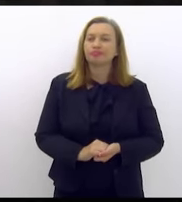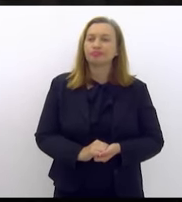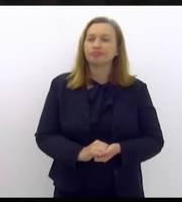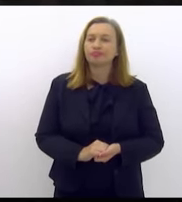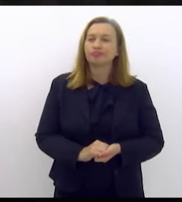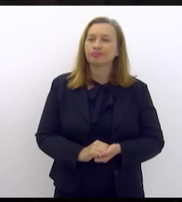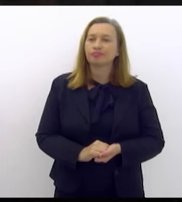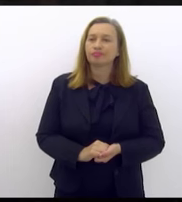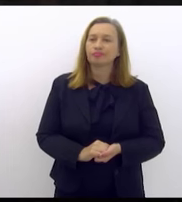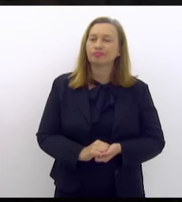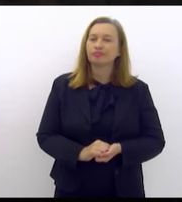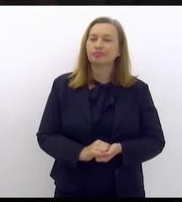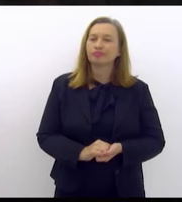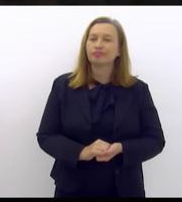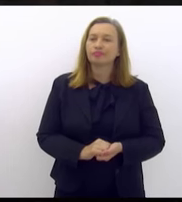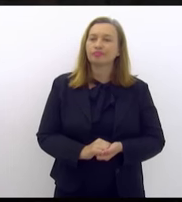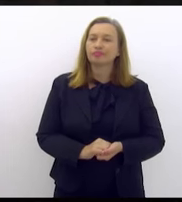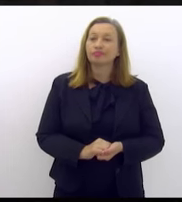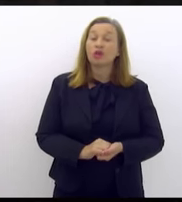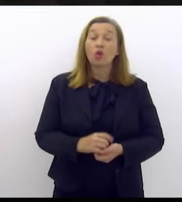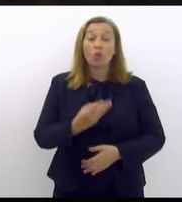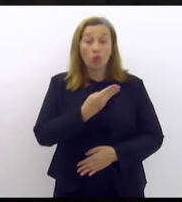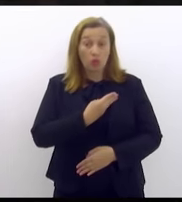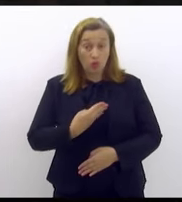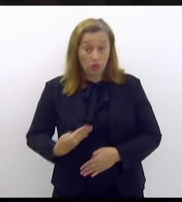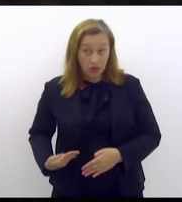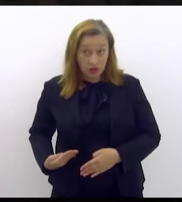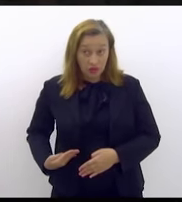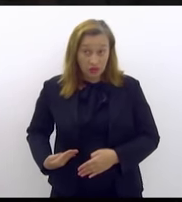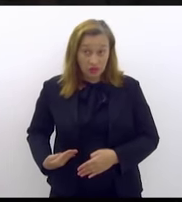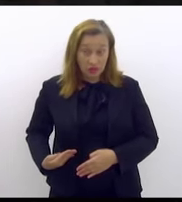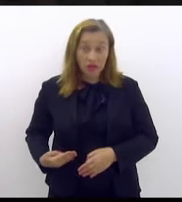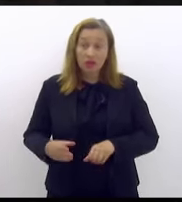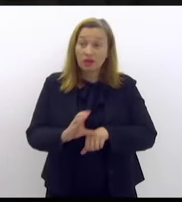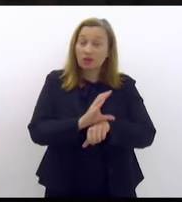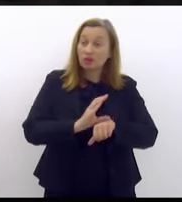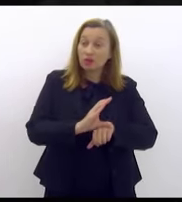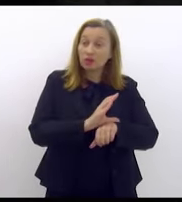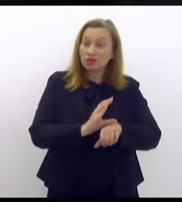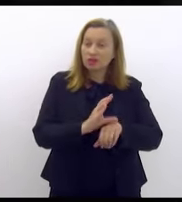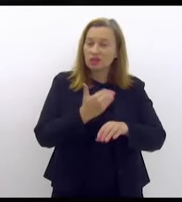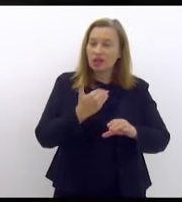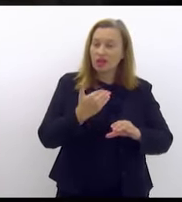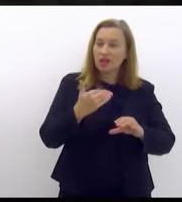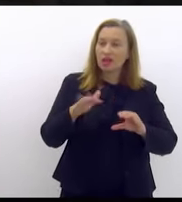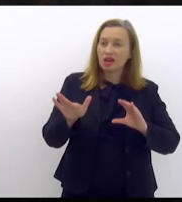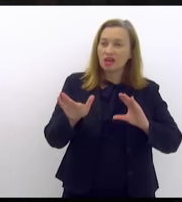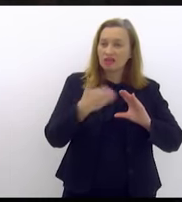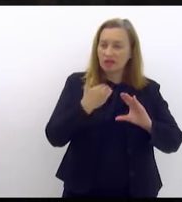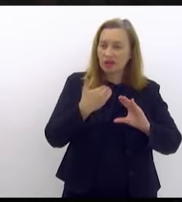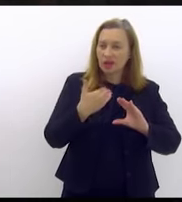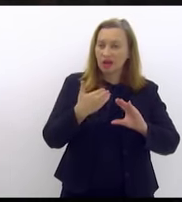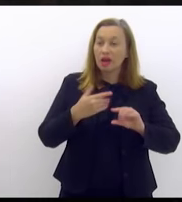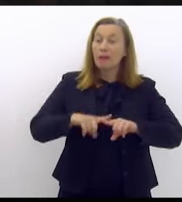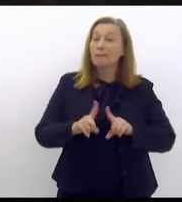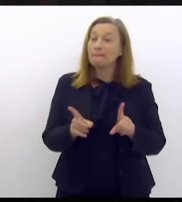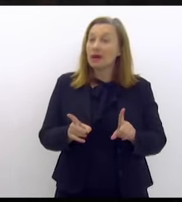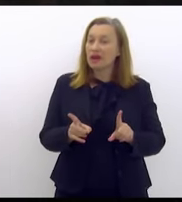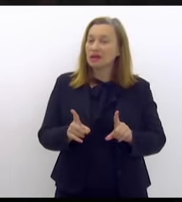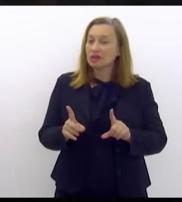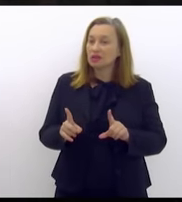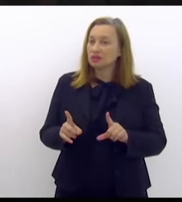divergindo de Vossa Excelência, o governador é constitucional ela mandar essa mensagem, mas no